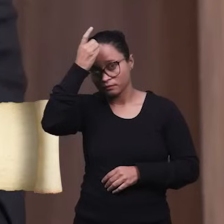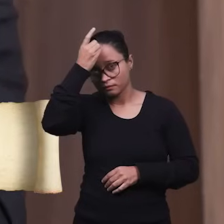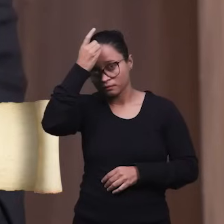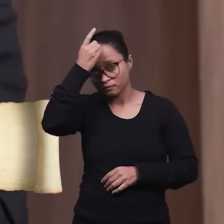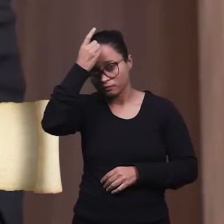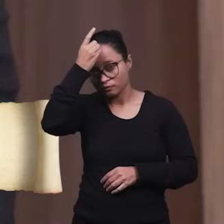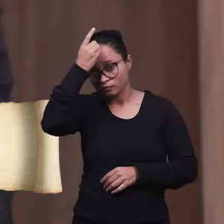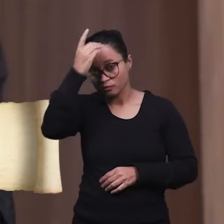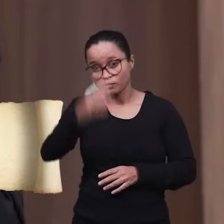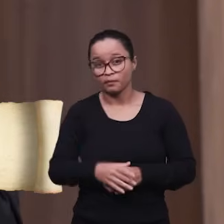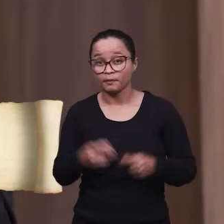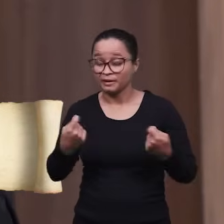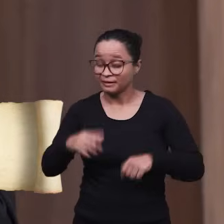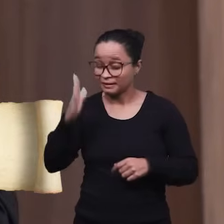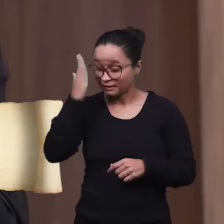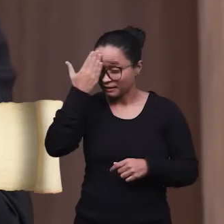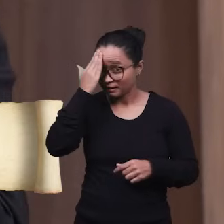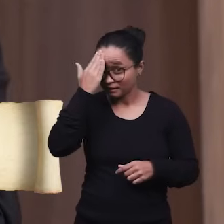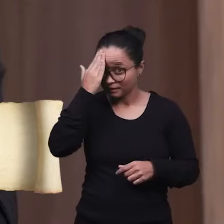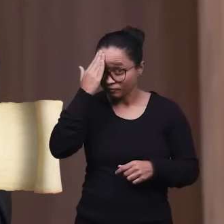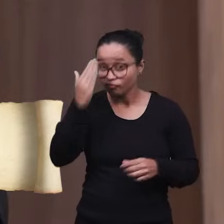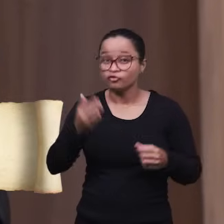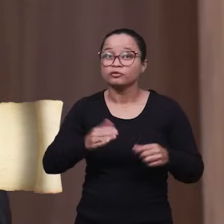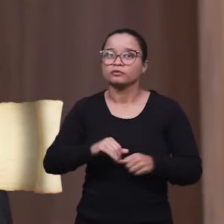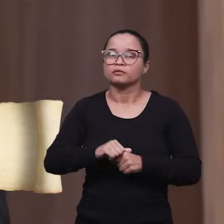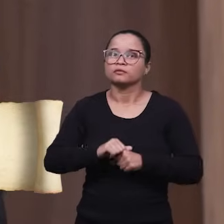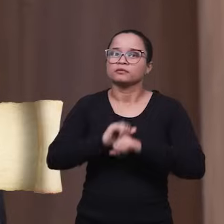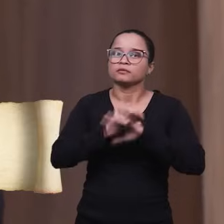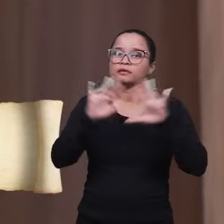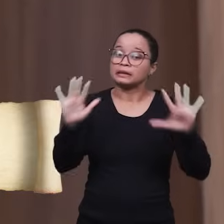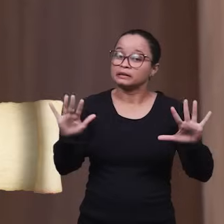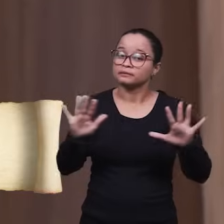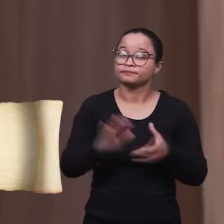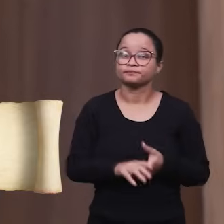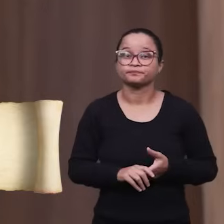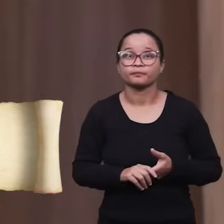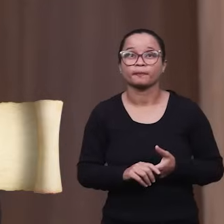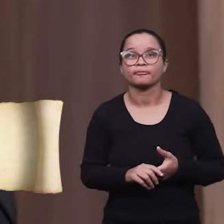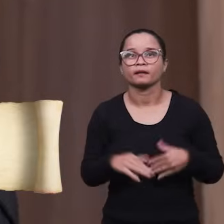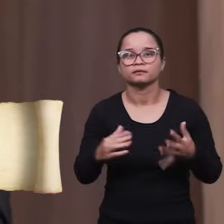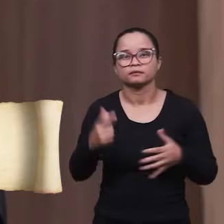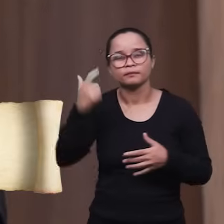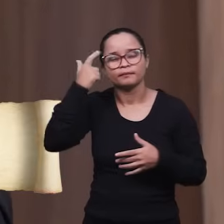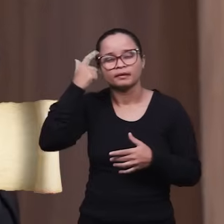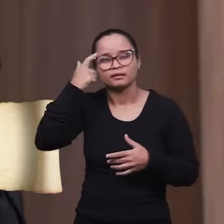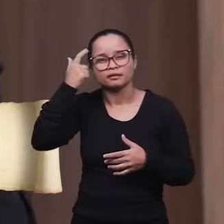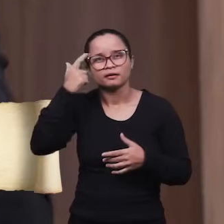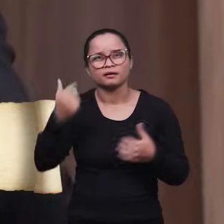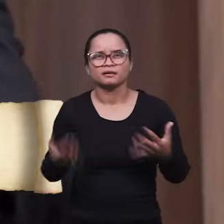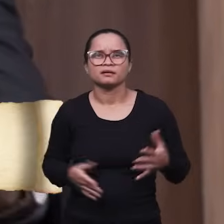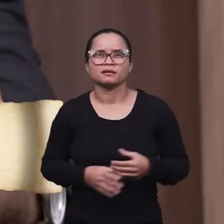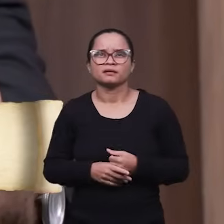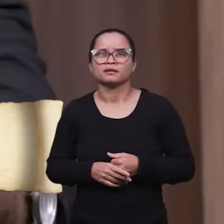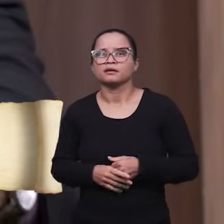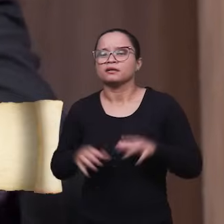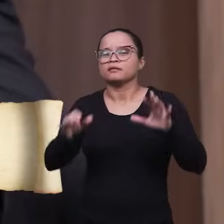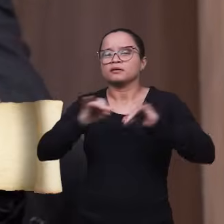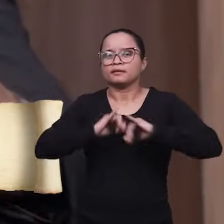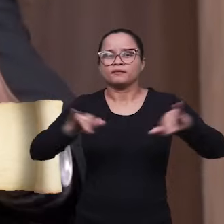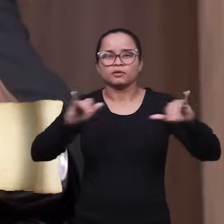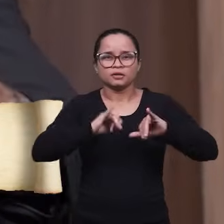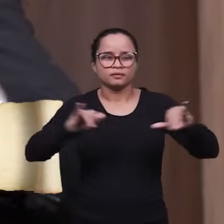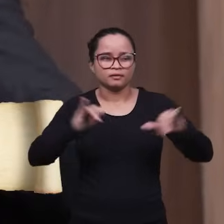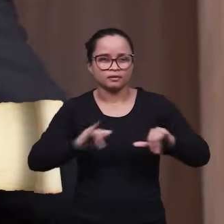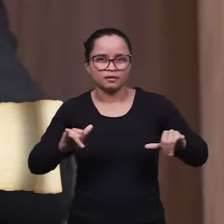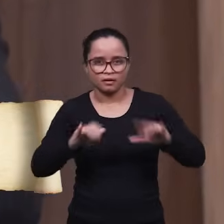né, precisa ser discernido por isso, né? Se fosse, talvez, pensar literalmente, né? Ah, eu não vou anunciar o evangelho